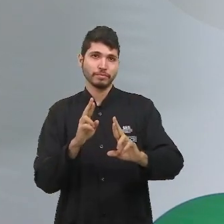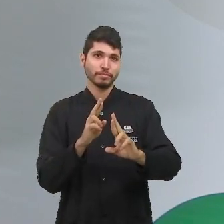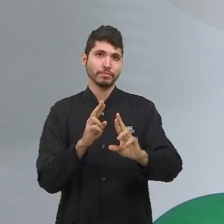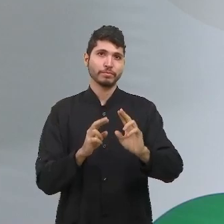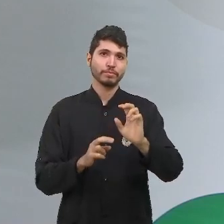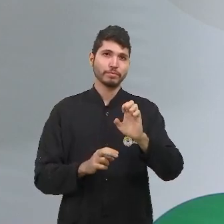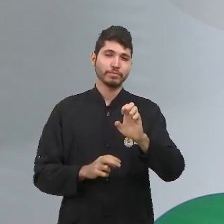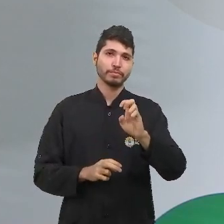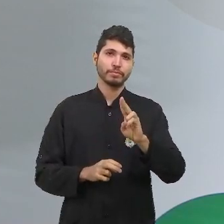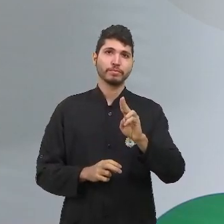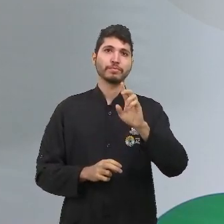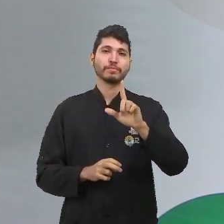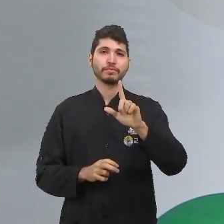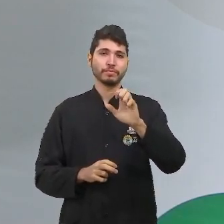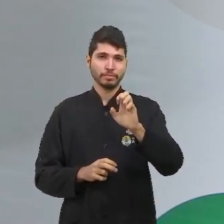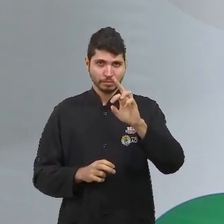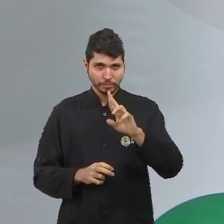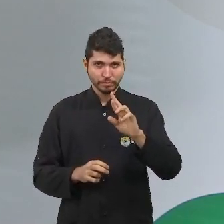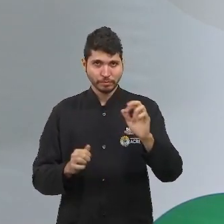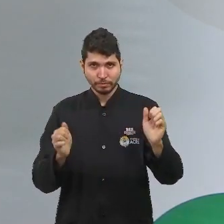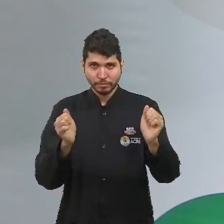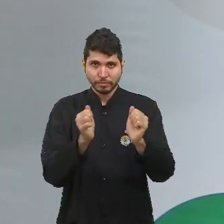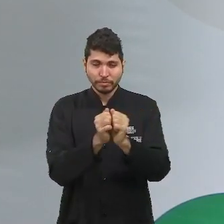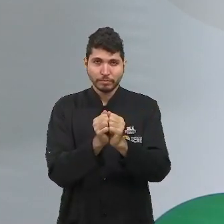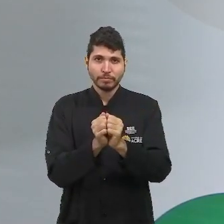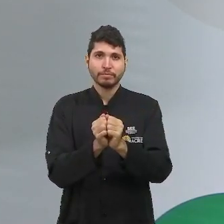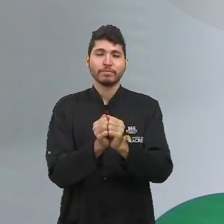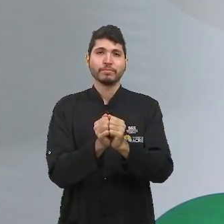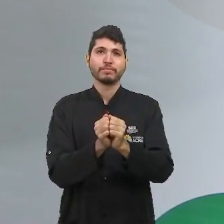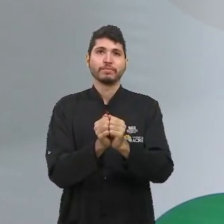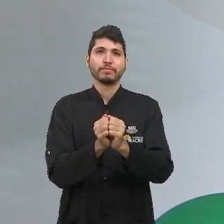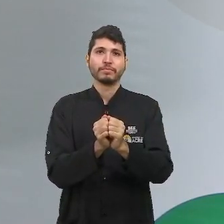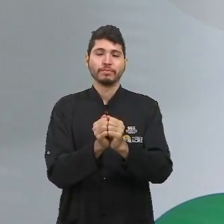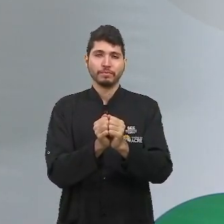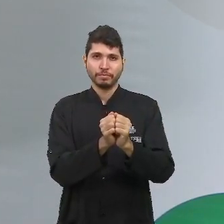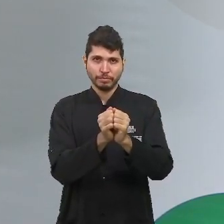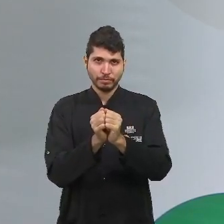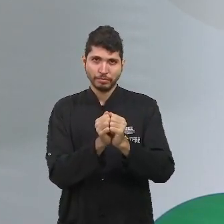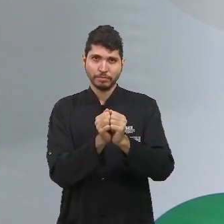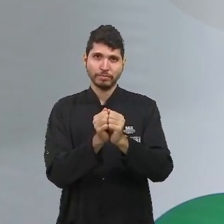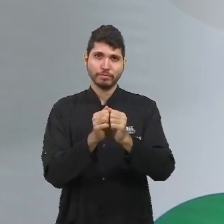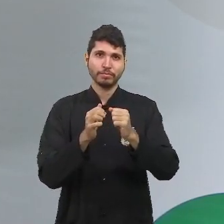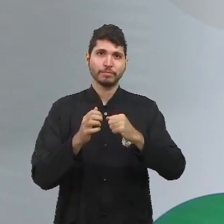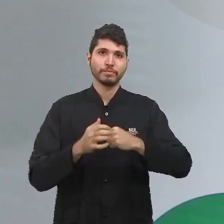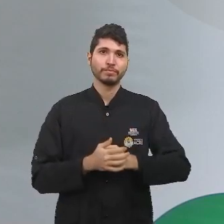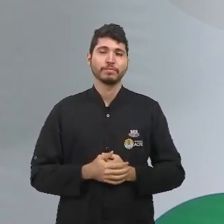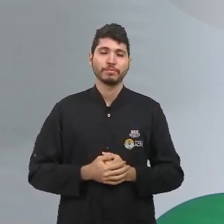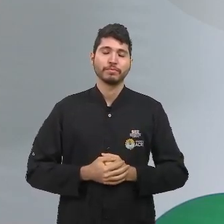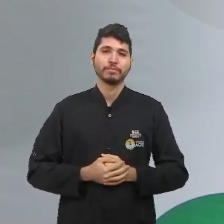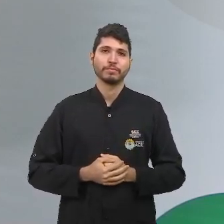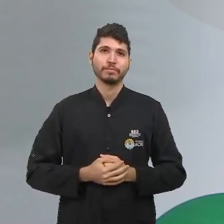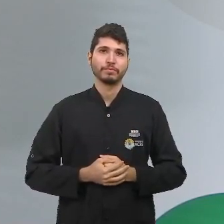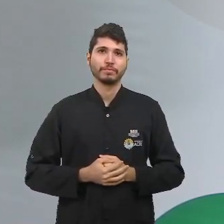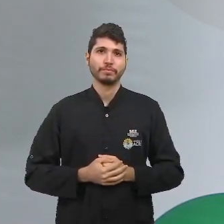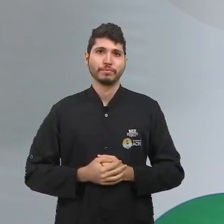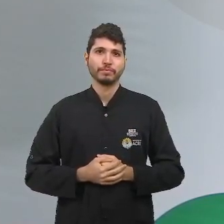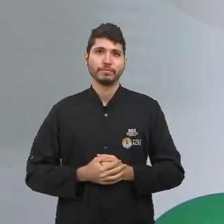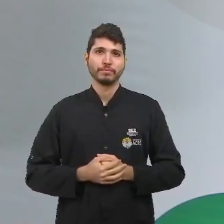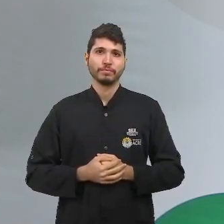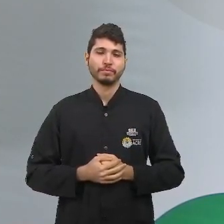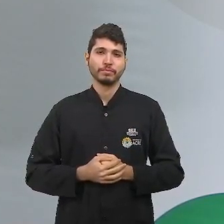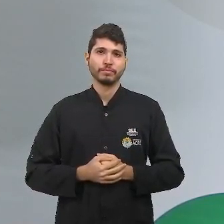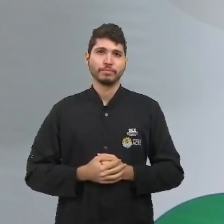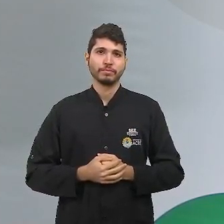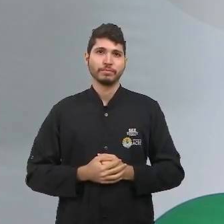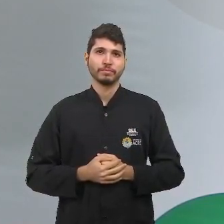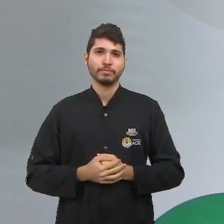bastante interessante, porque ela vale em todos os poliedros convexos, por exemplo, mas ela vale em alguns poliedros também que não são convexos, mas em